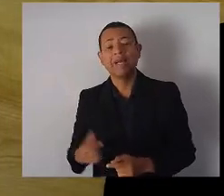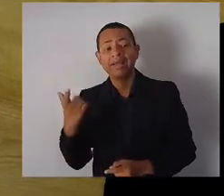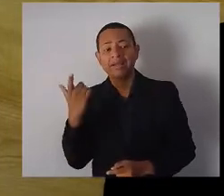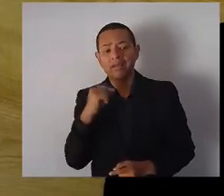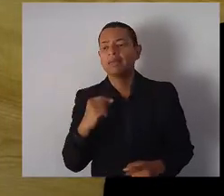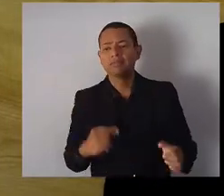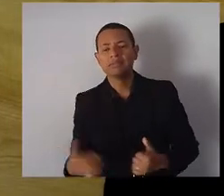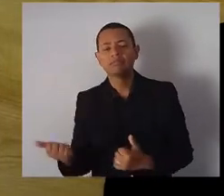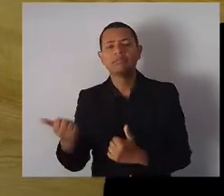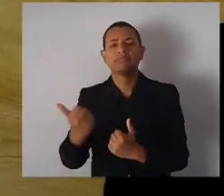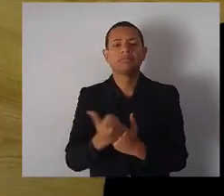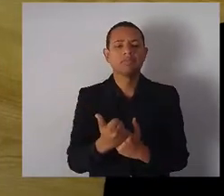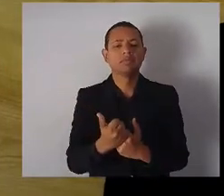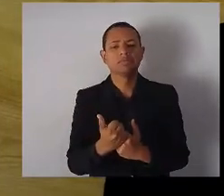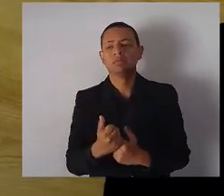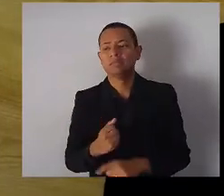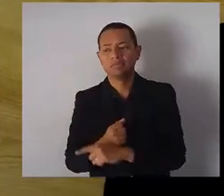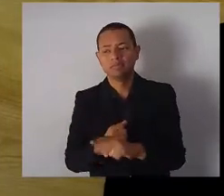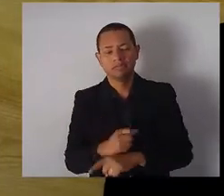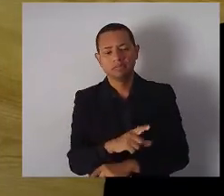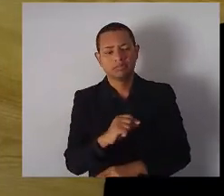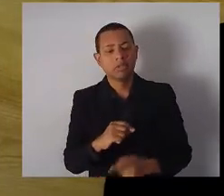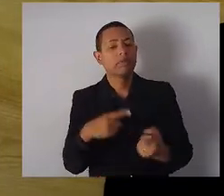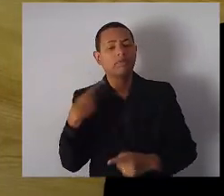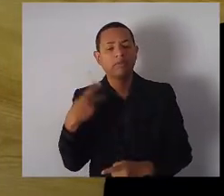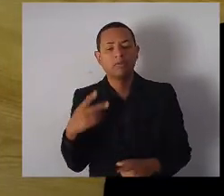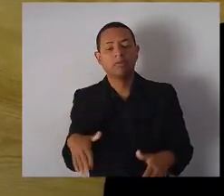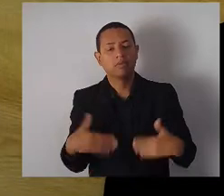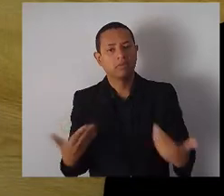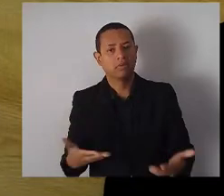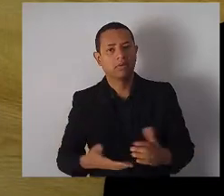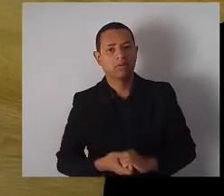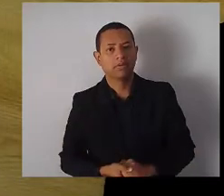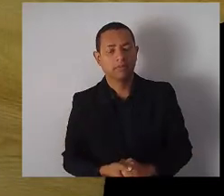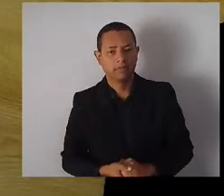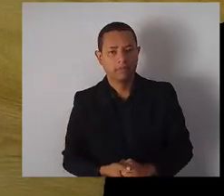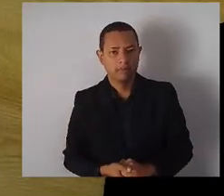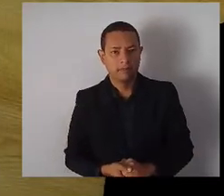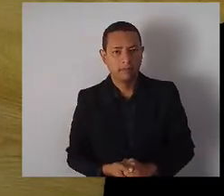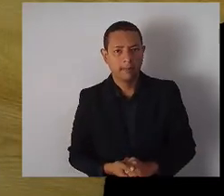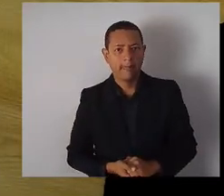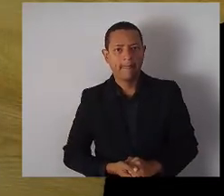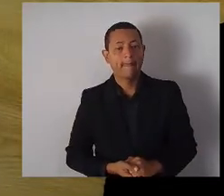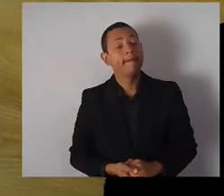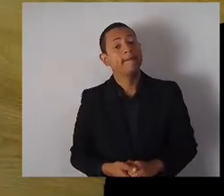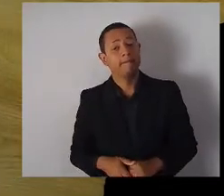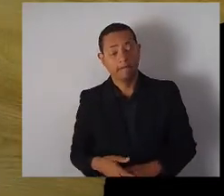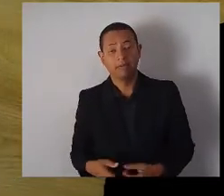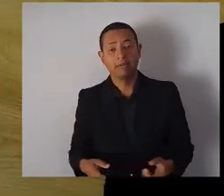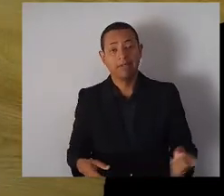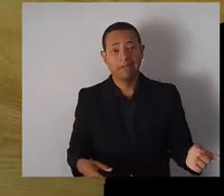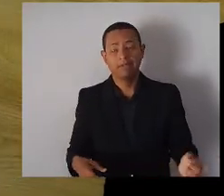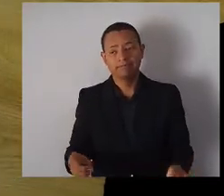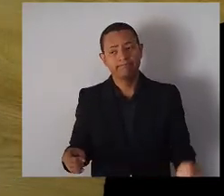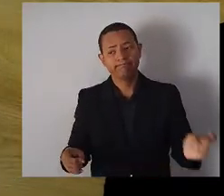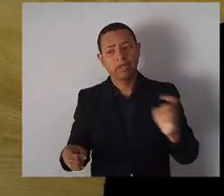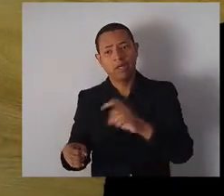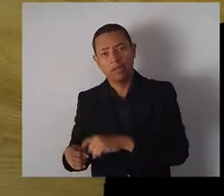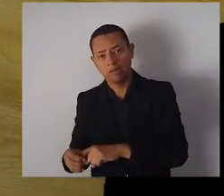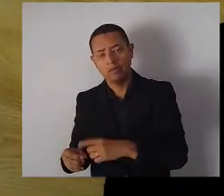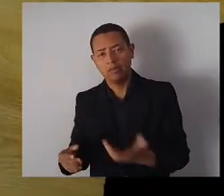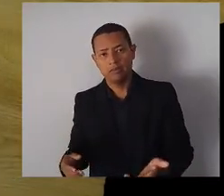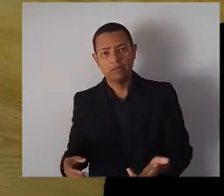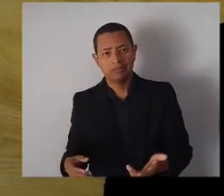ou quem seria aí o vereador a assumir. Então, houve esse impasse, eu entendo que esse retorno dele foi diante do